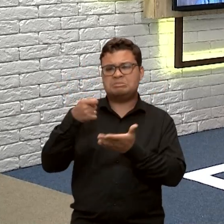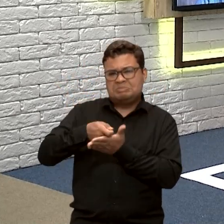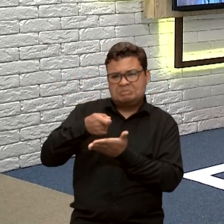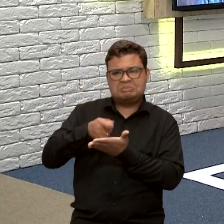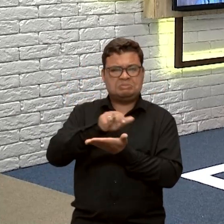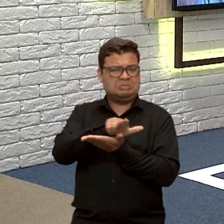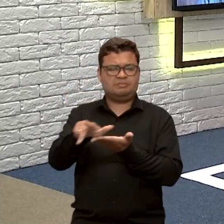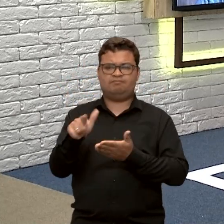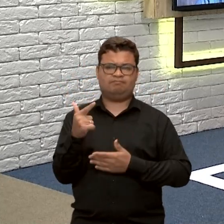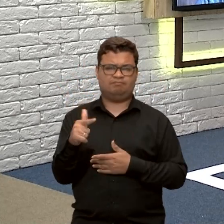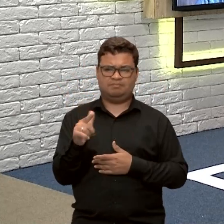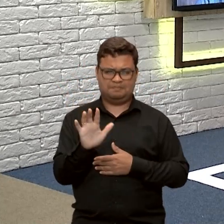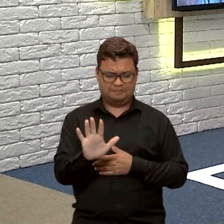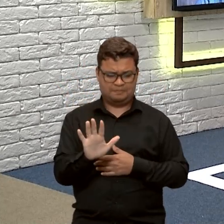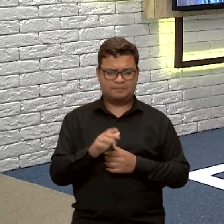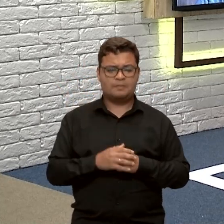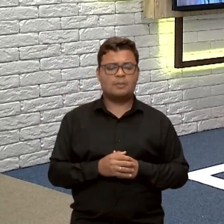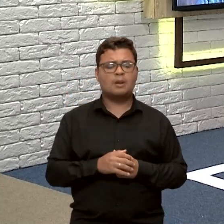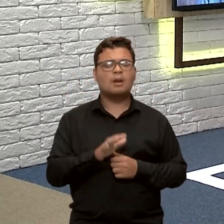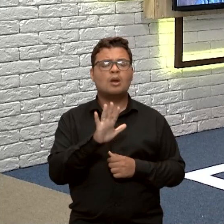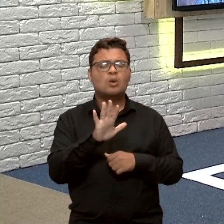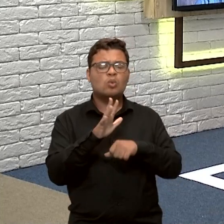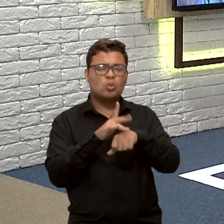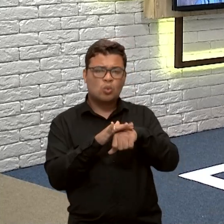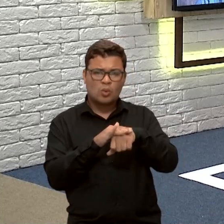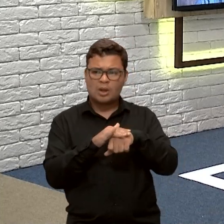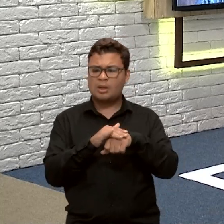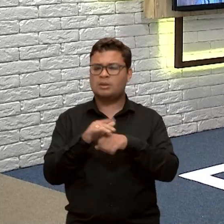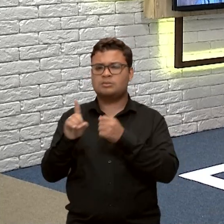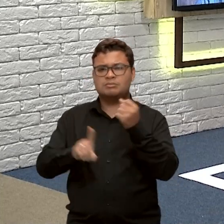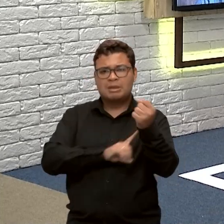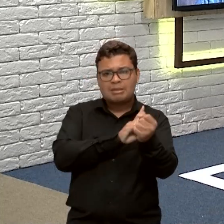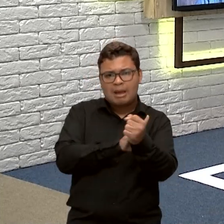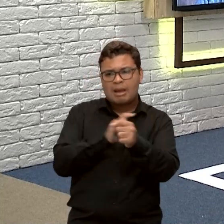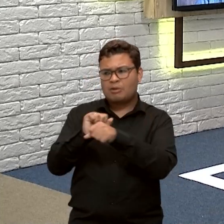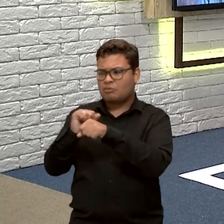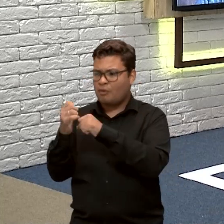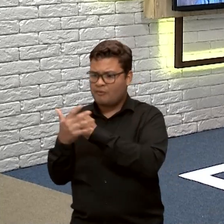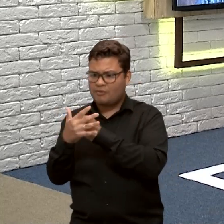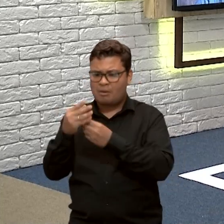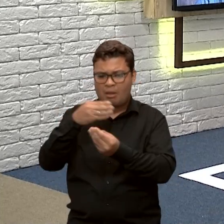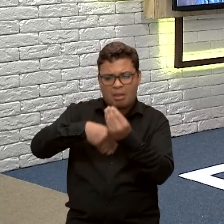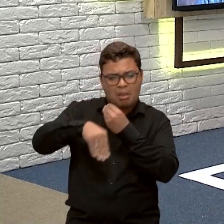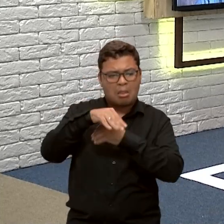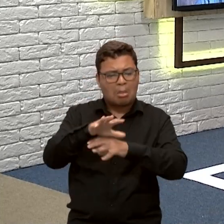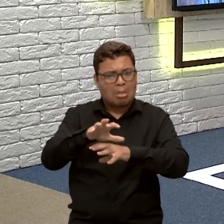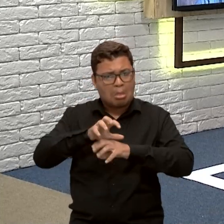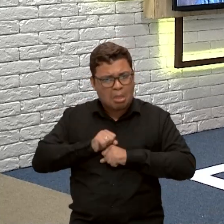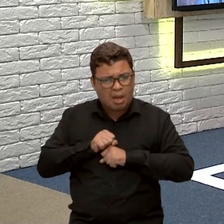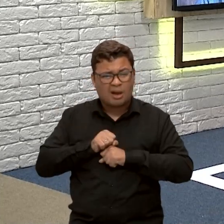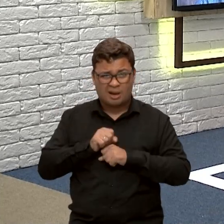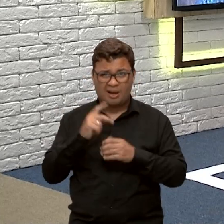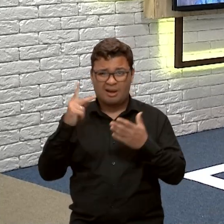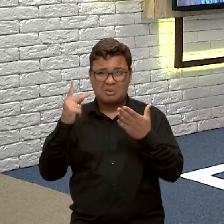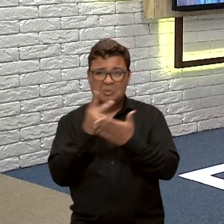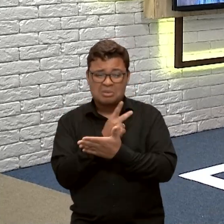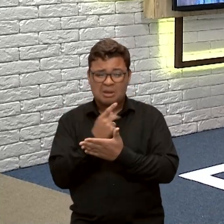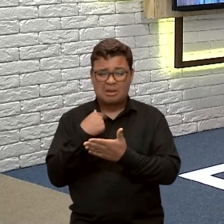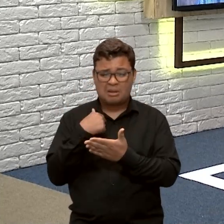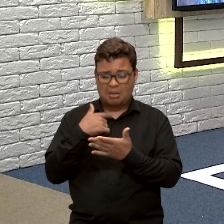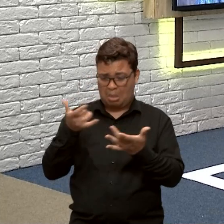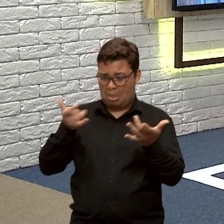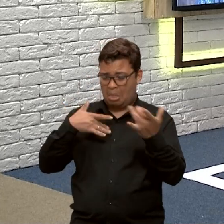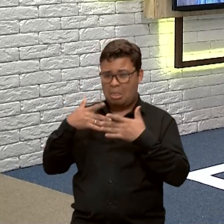vírus circulam, que as pessoas também circulam agora já sem quase nenhuma medida, né, de